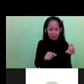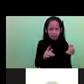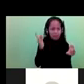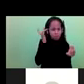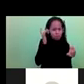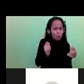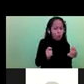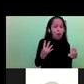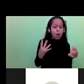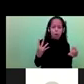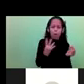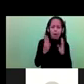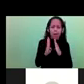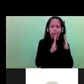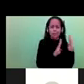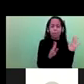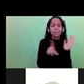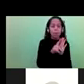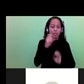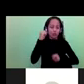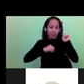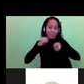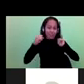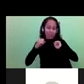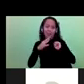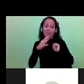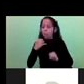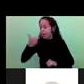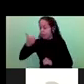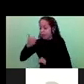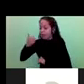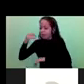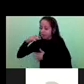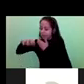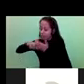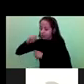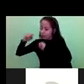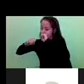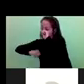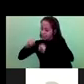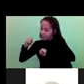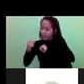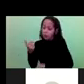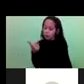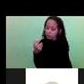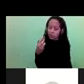uma certa revolução industrial, vou usar esse termo para ser mais comum.